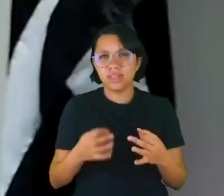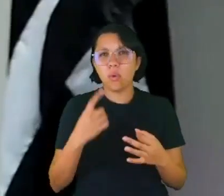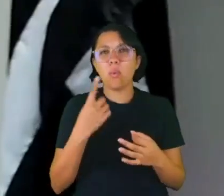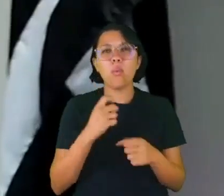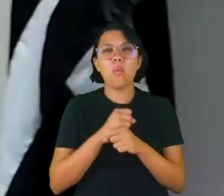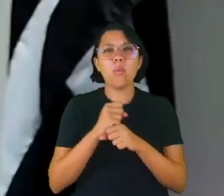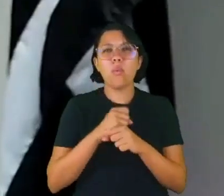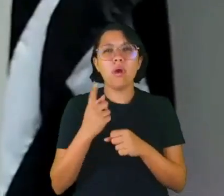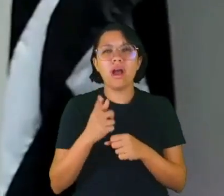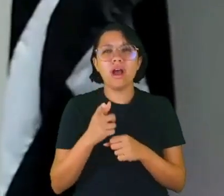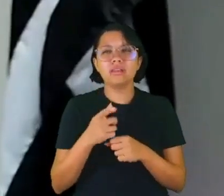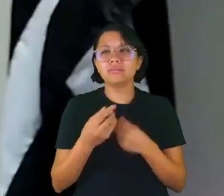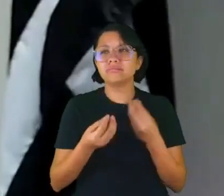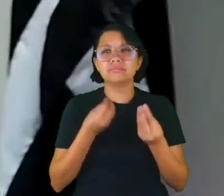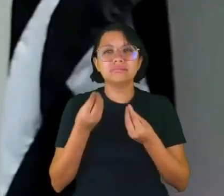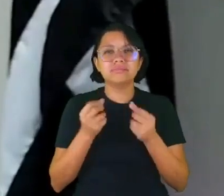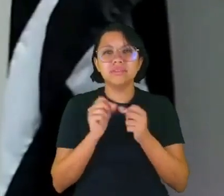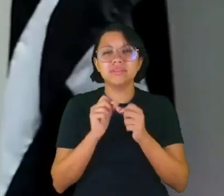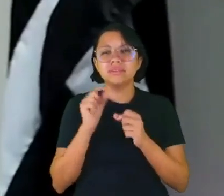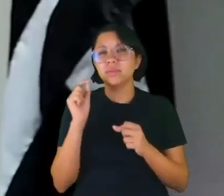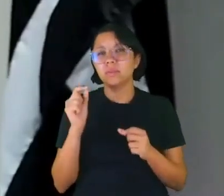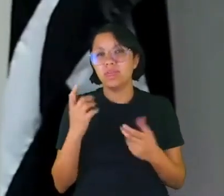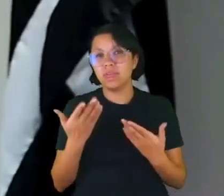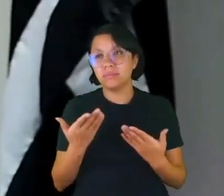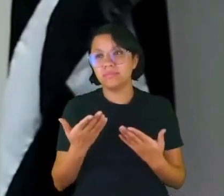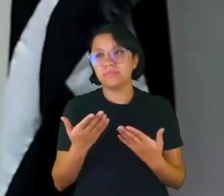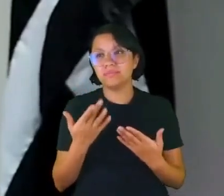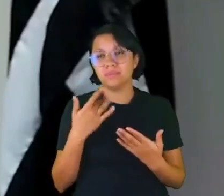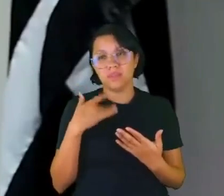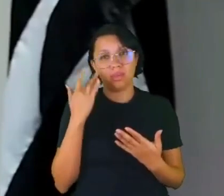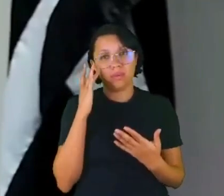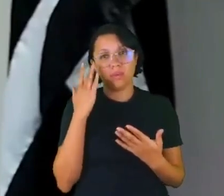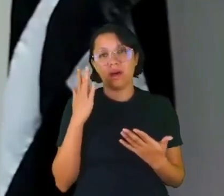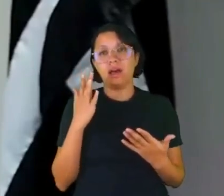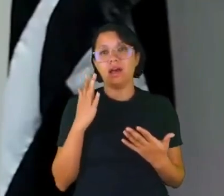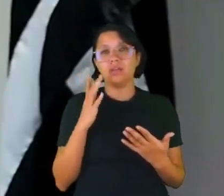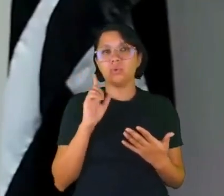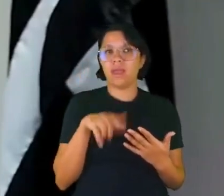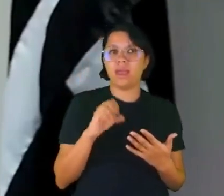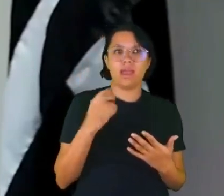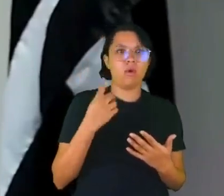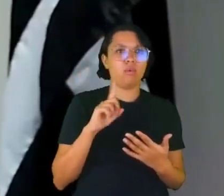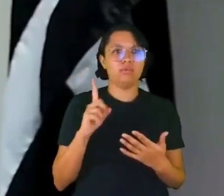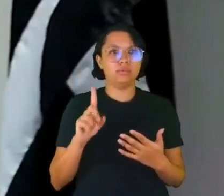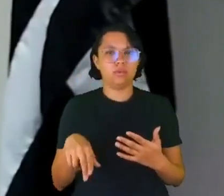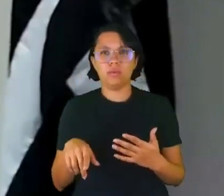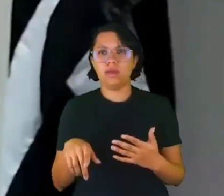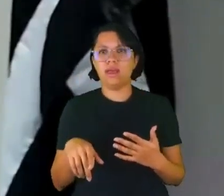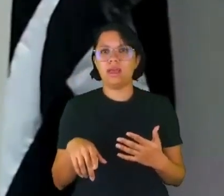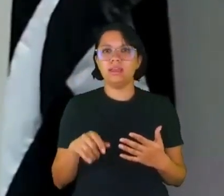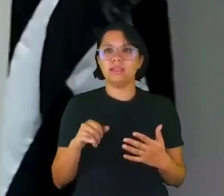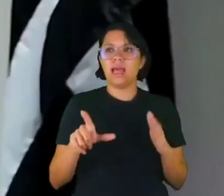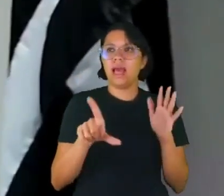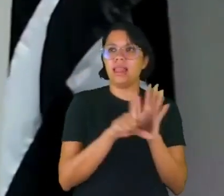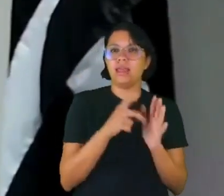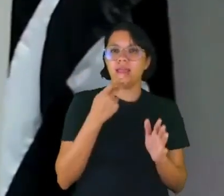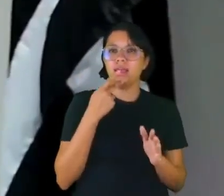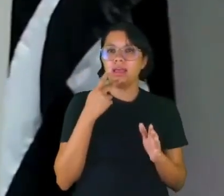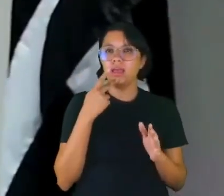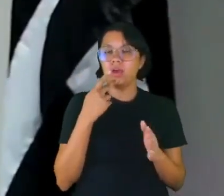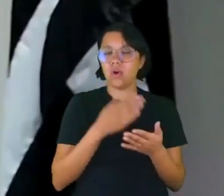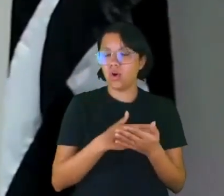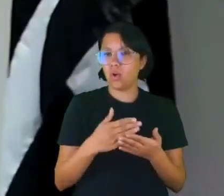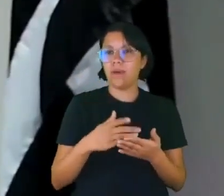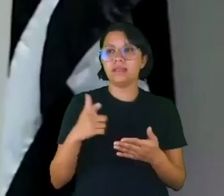Um ano depois não adianta mais. Eu acho que ou é ou não é. A lei entra em vigor, não tem embargo de declaração. E